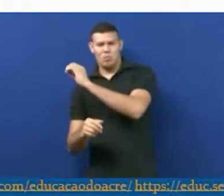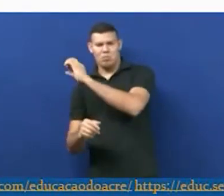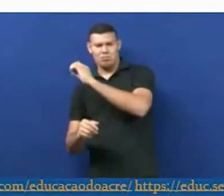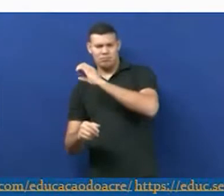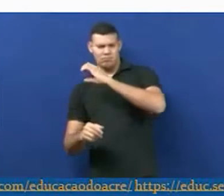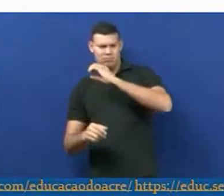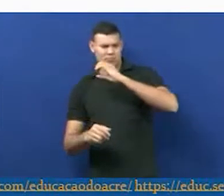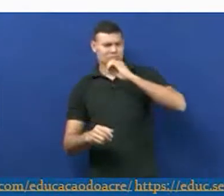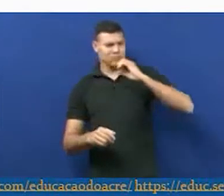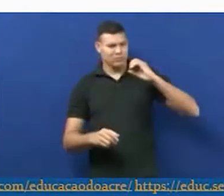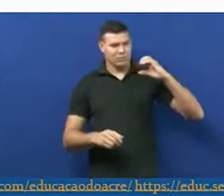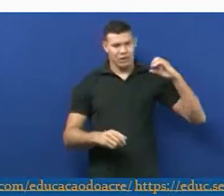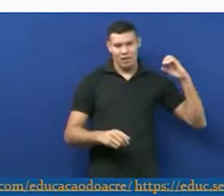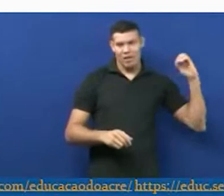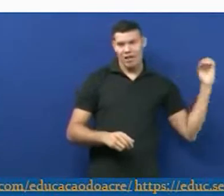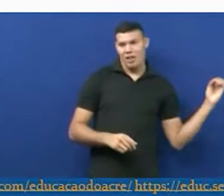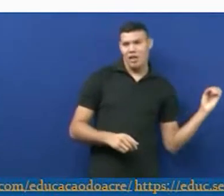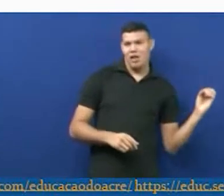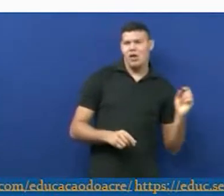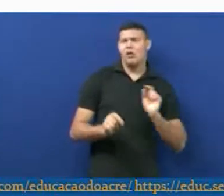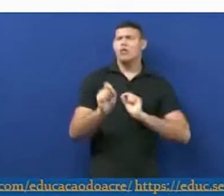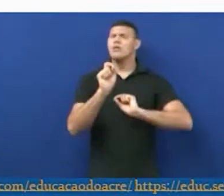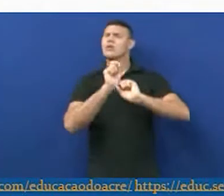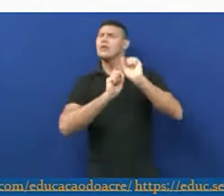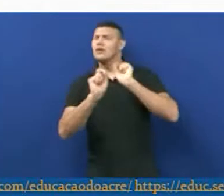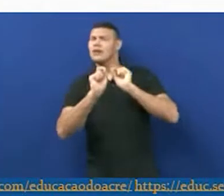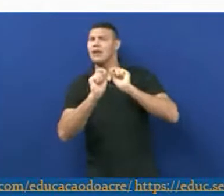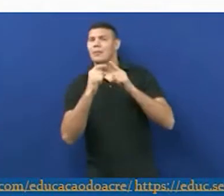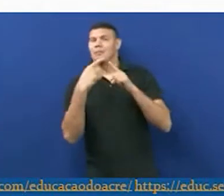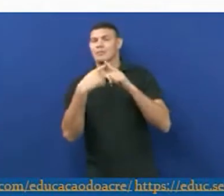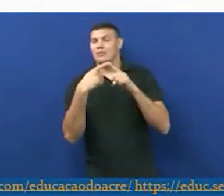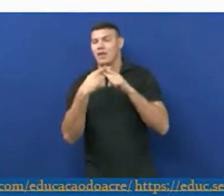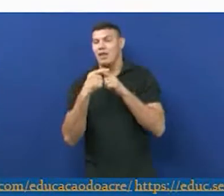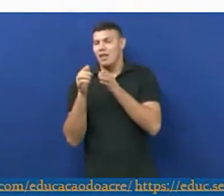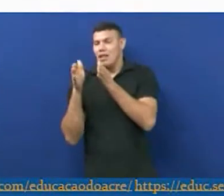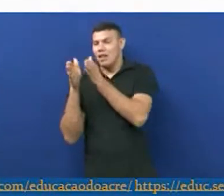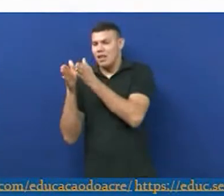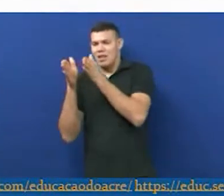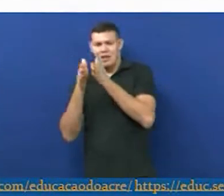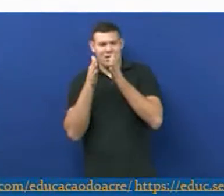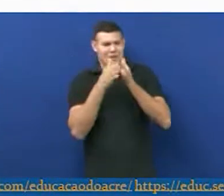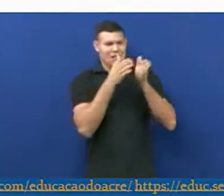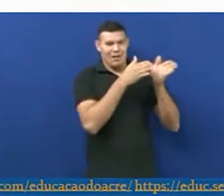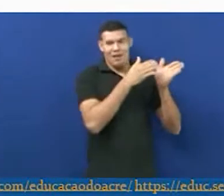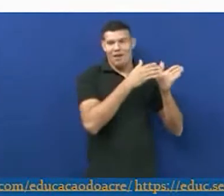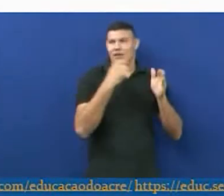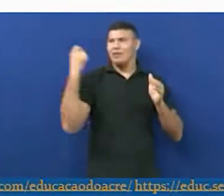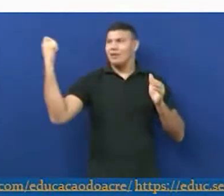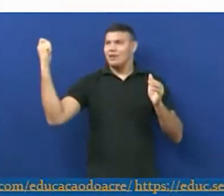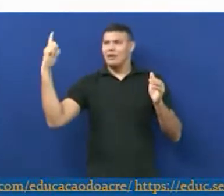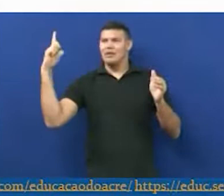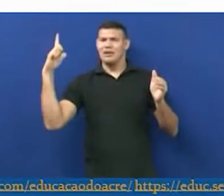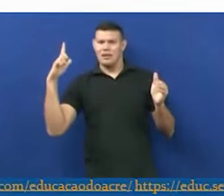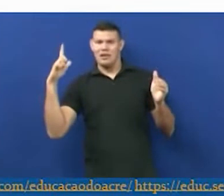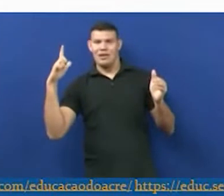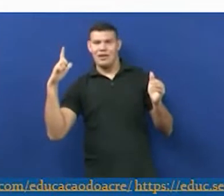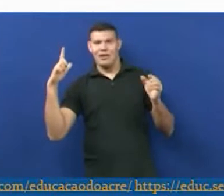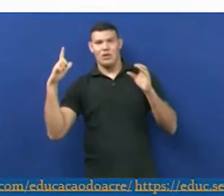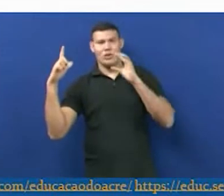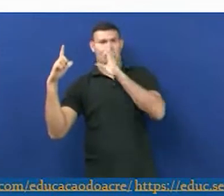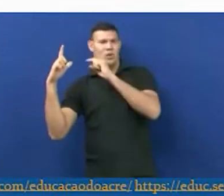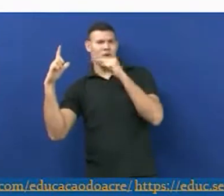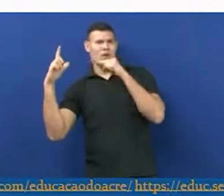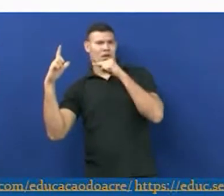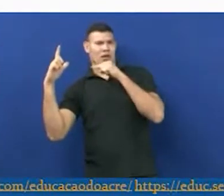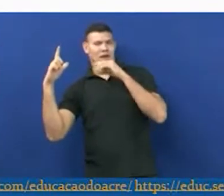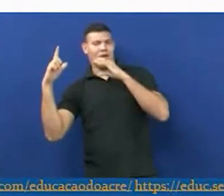faz essa base conforme a sua distância em relação ao Sol, tá? Mercúrio, então, é o primeiro planeta, o mais